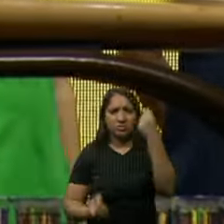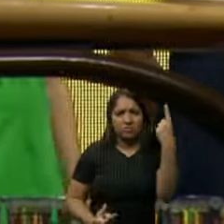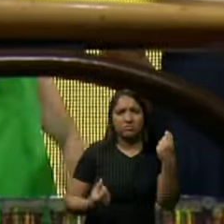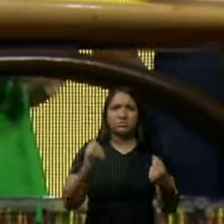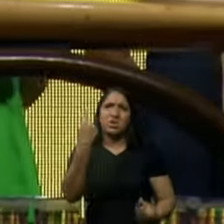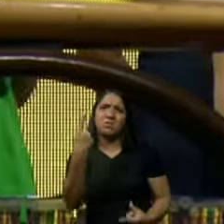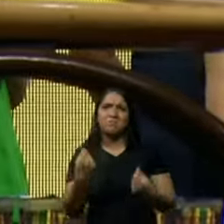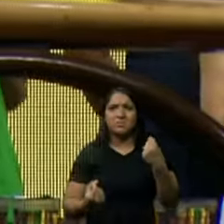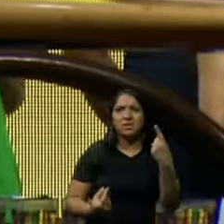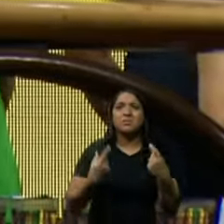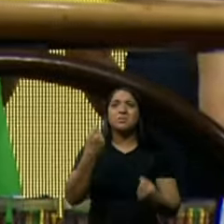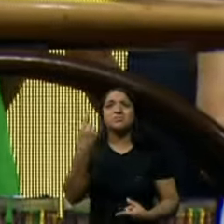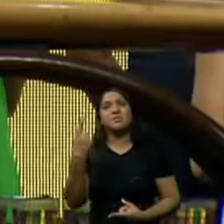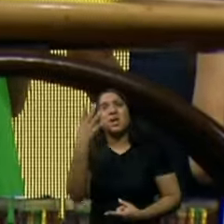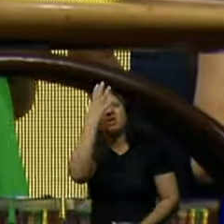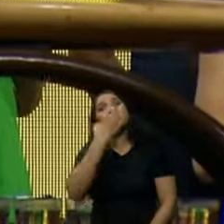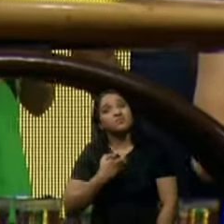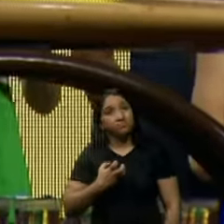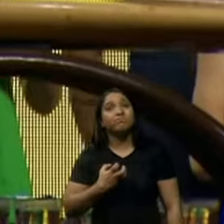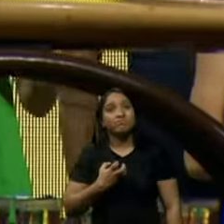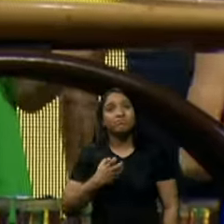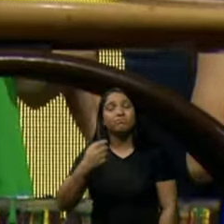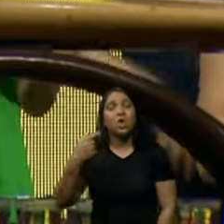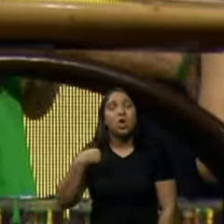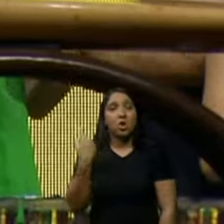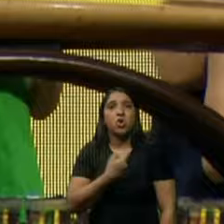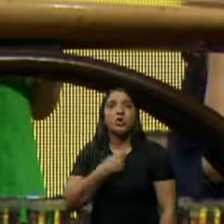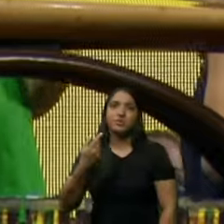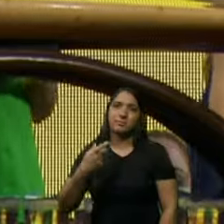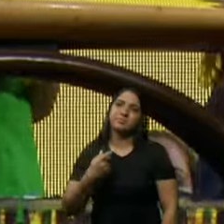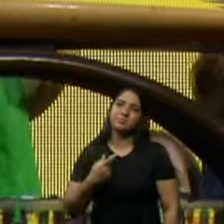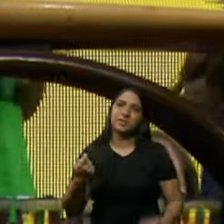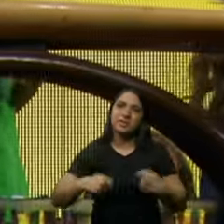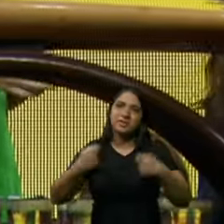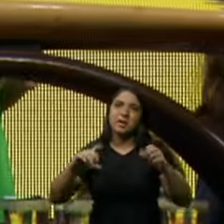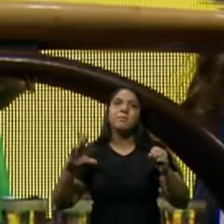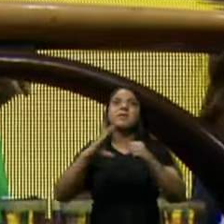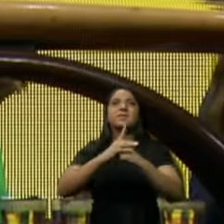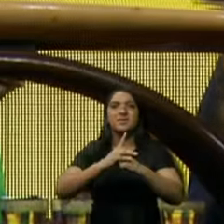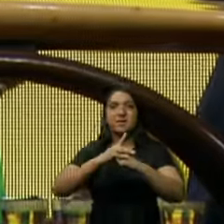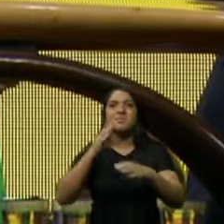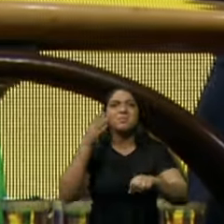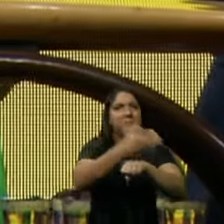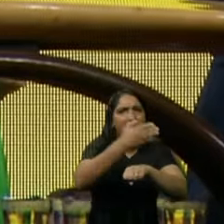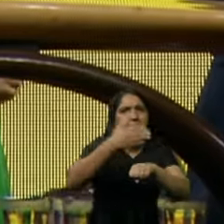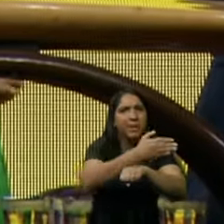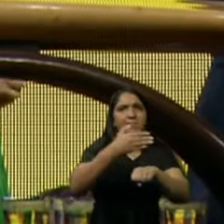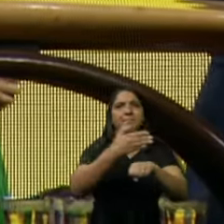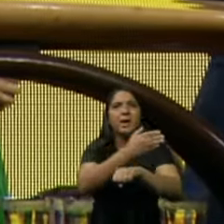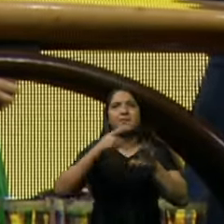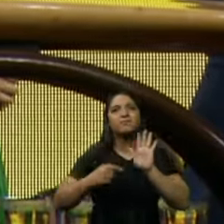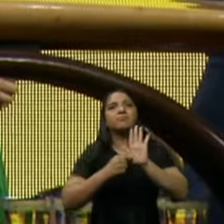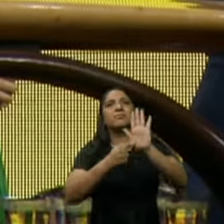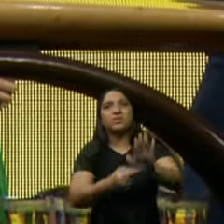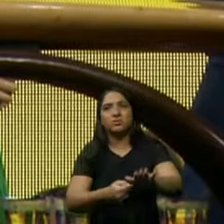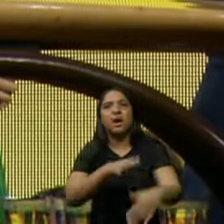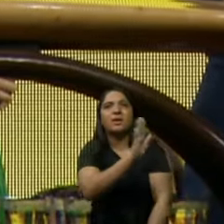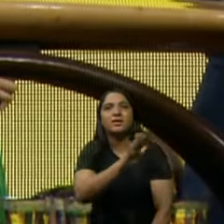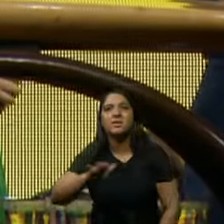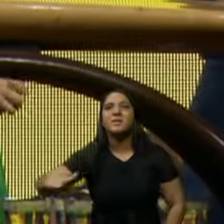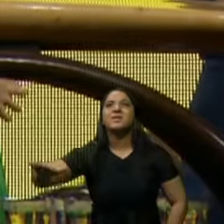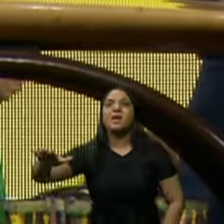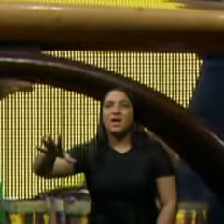dias isso é muito sério então nós como família Bola de Neve podemos nos envolver abraçar esta causa e apadrinhar uma criança em Moçambique